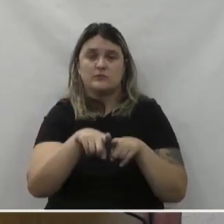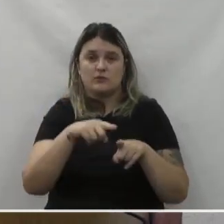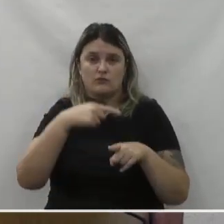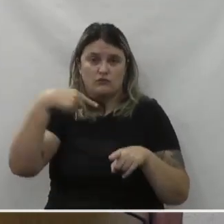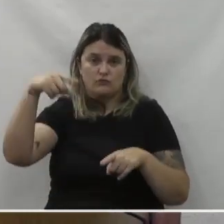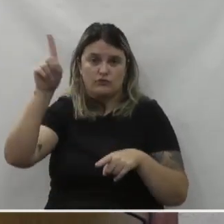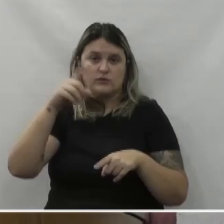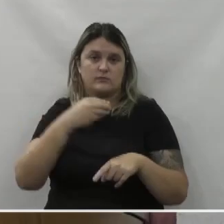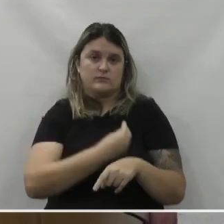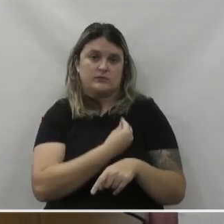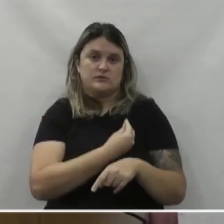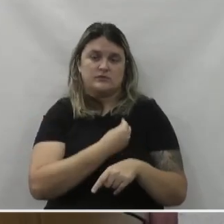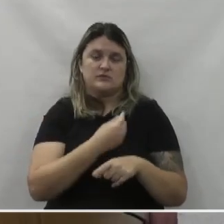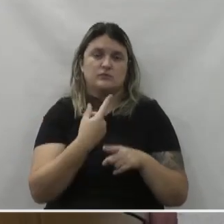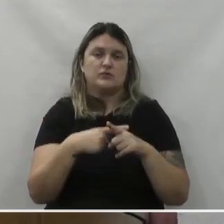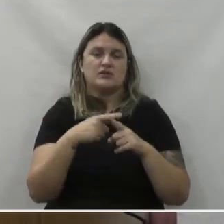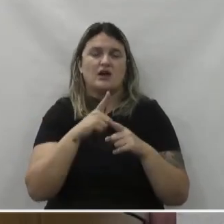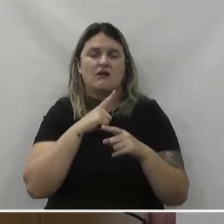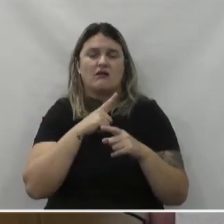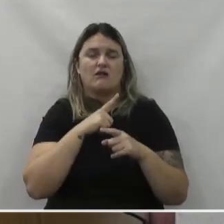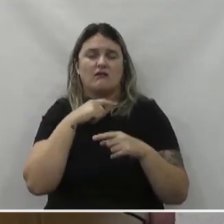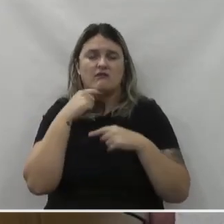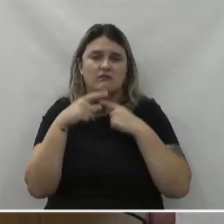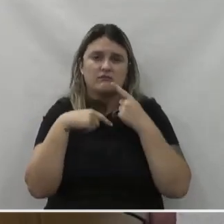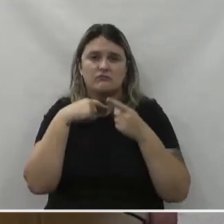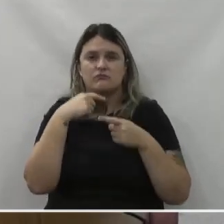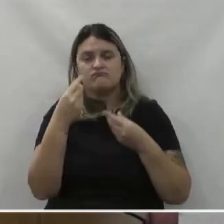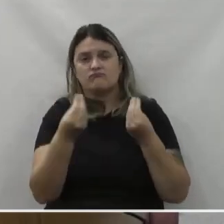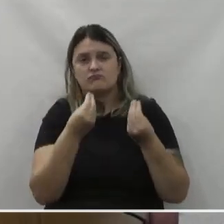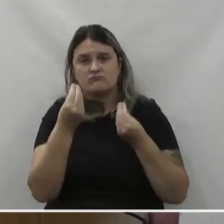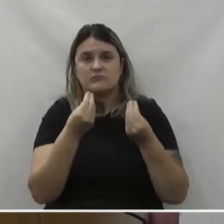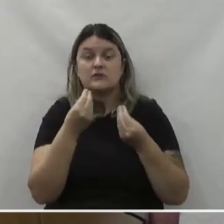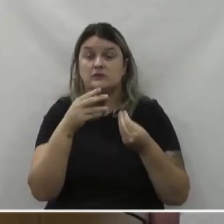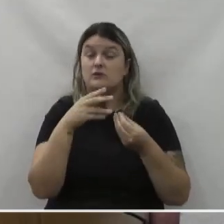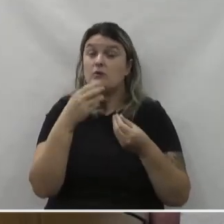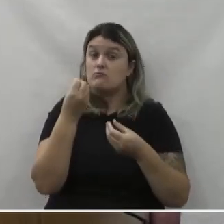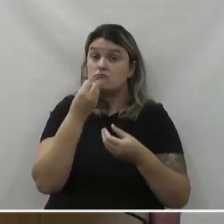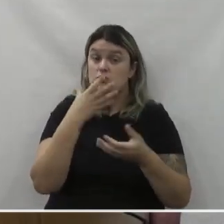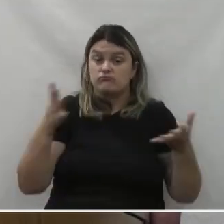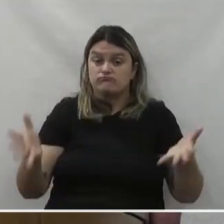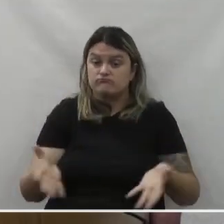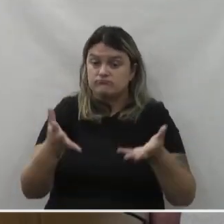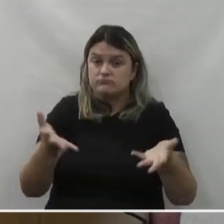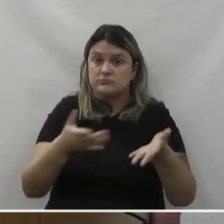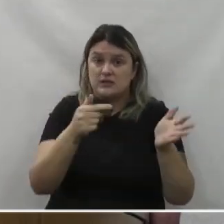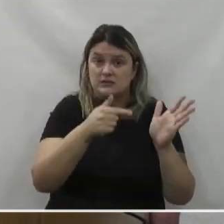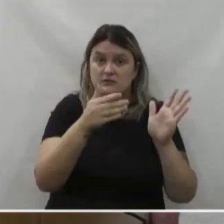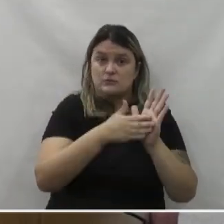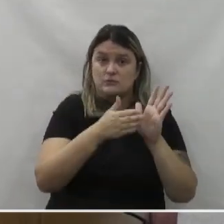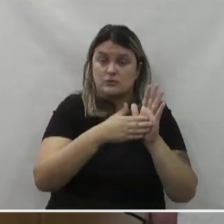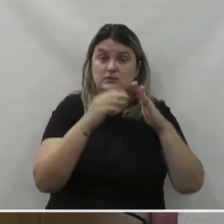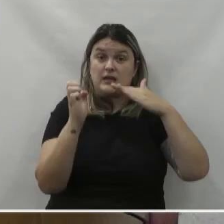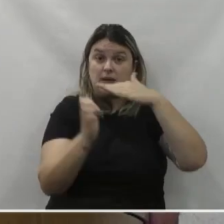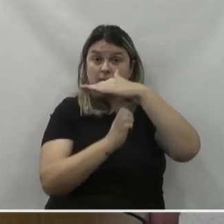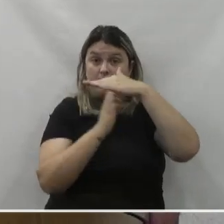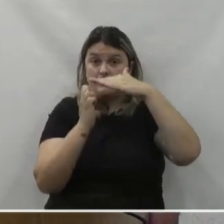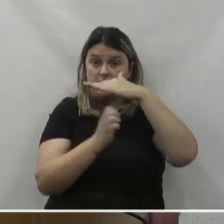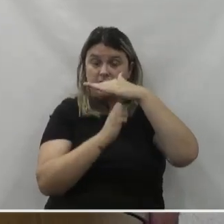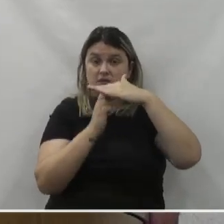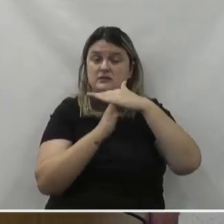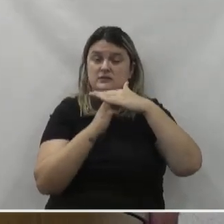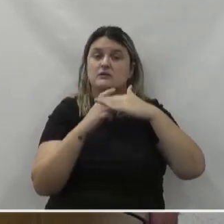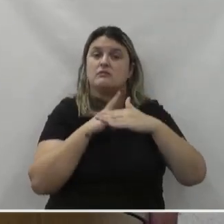tirar todas as dúvidas. Então, eu acho que vale a pena a gente dar um engajamento nisso daí. A empresa está